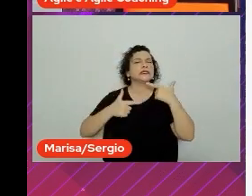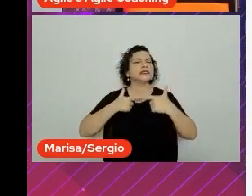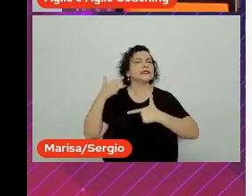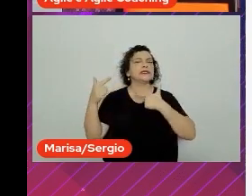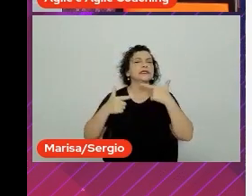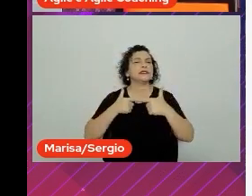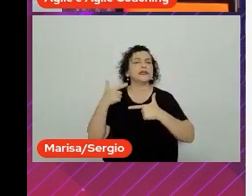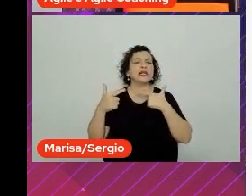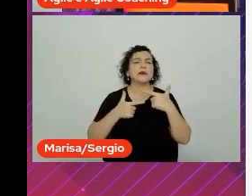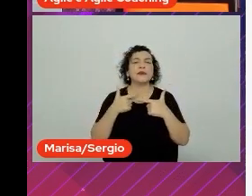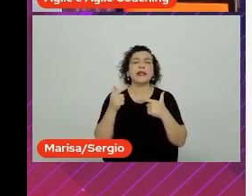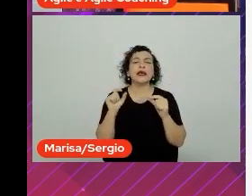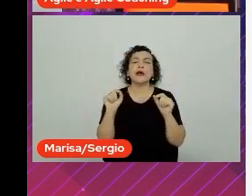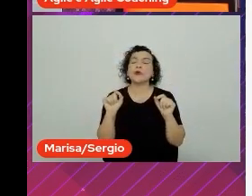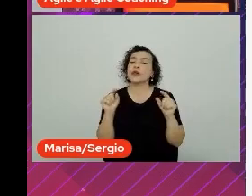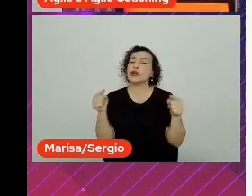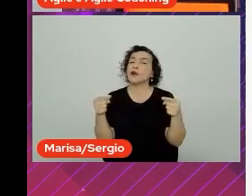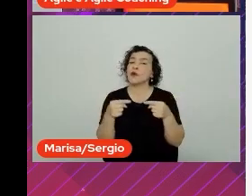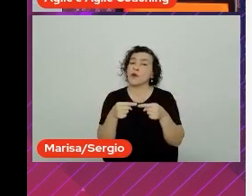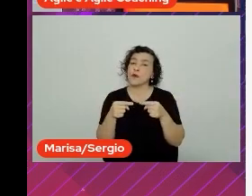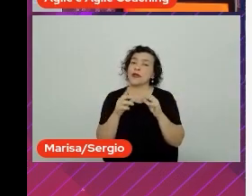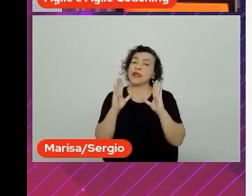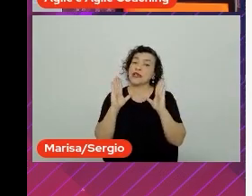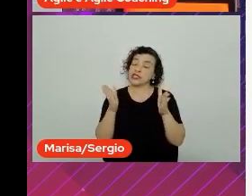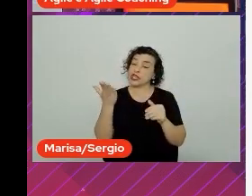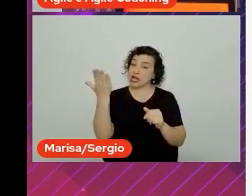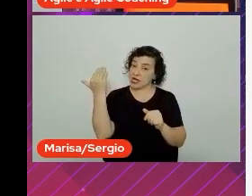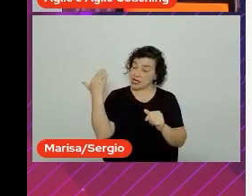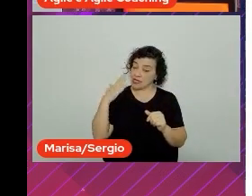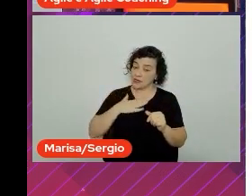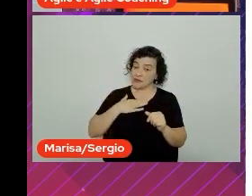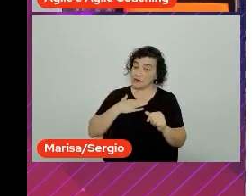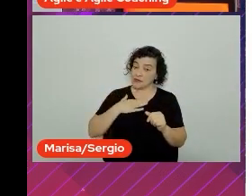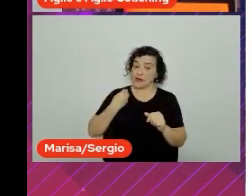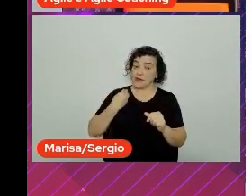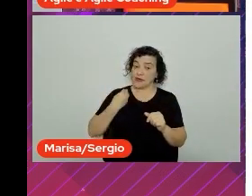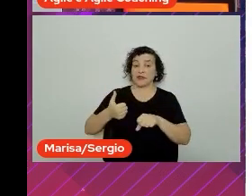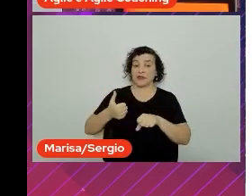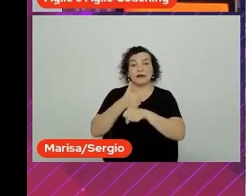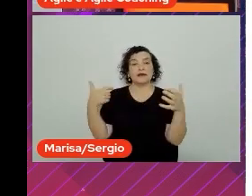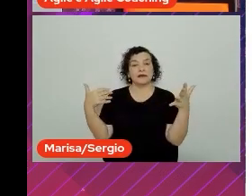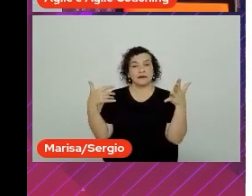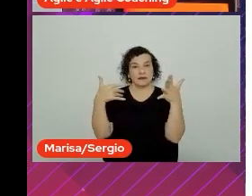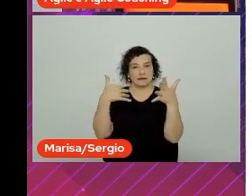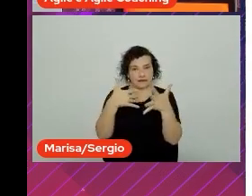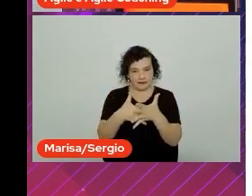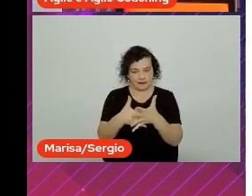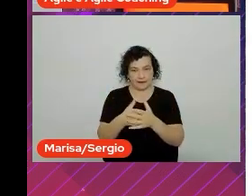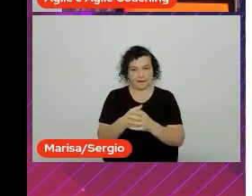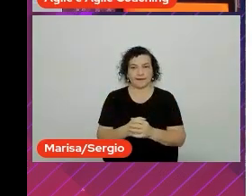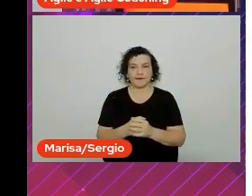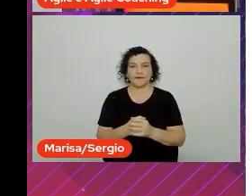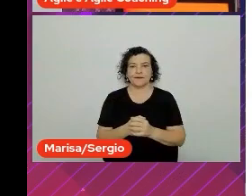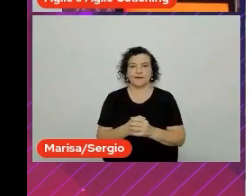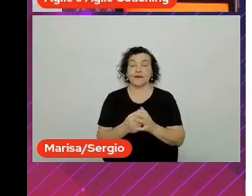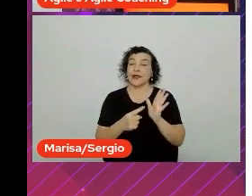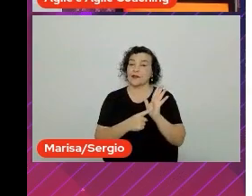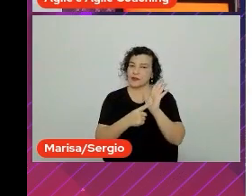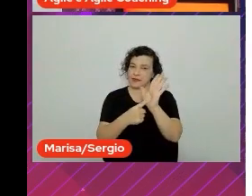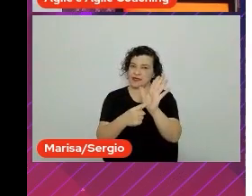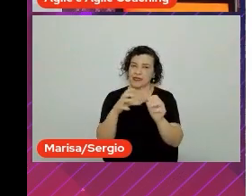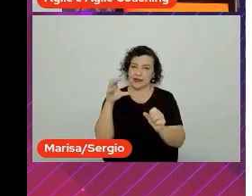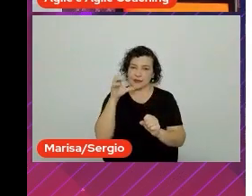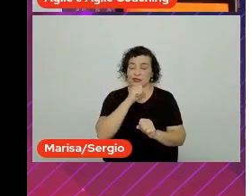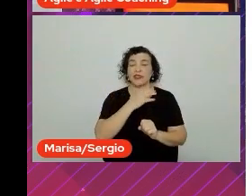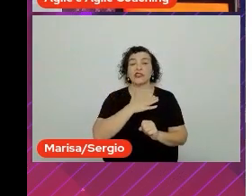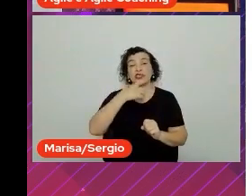disso, muito baseado naquilo que eu experimentei durante a minha trajetória. Né? Então, me apresentando rapidinho, quem que sou eu?